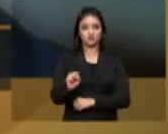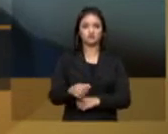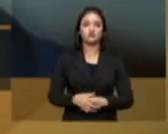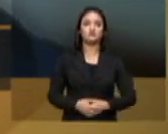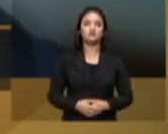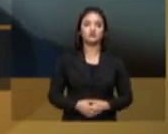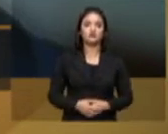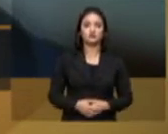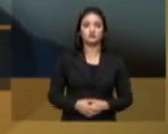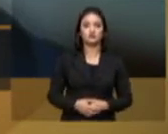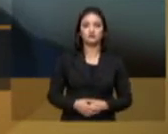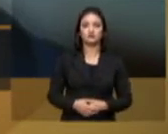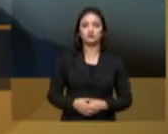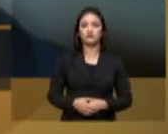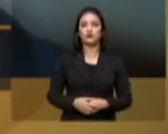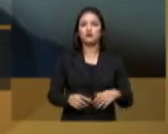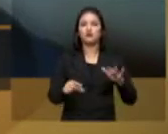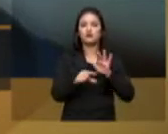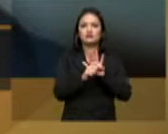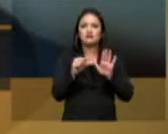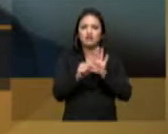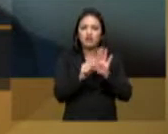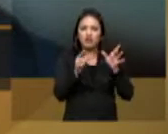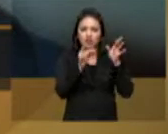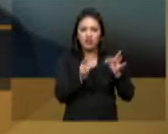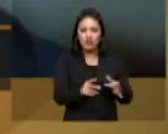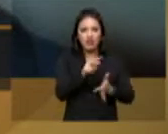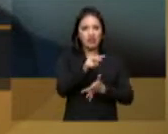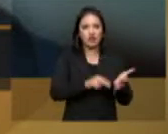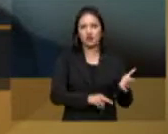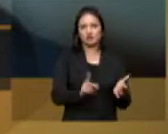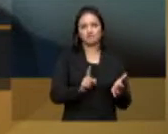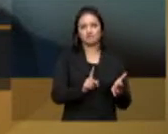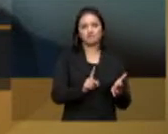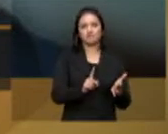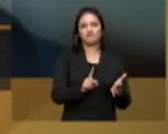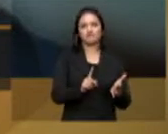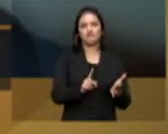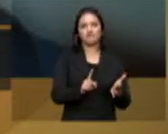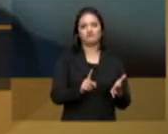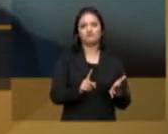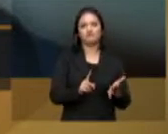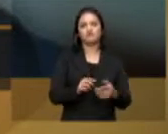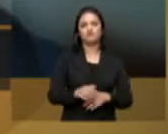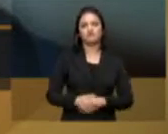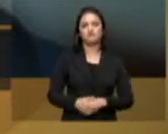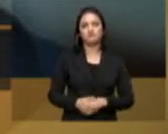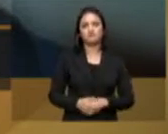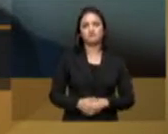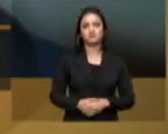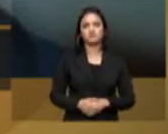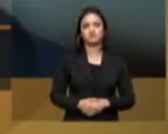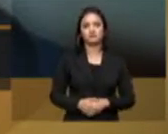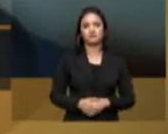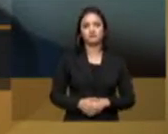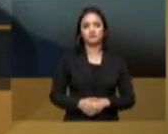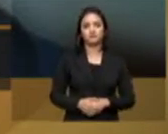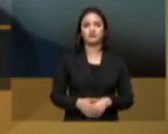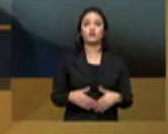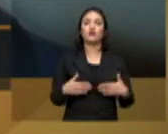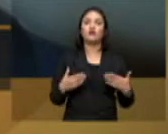Omito a leitura dos dispositivos, porque eu estou resumindo o relatório. Alega o requerente